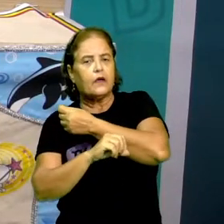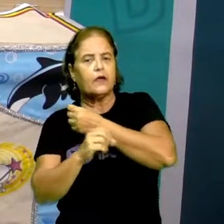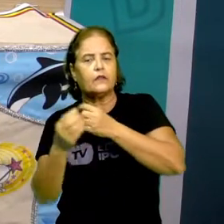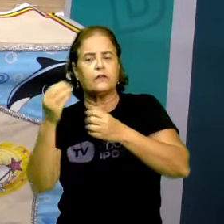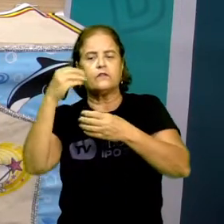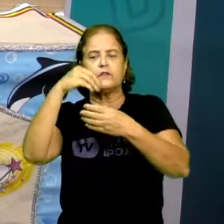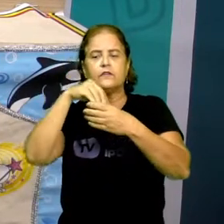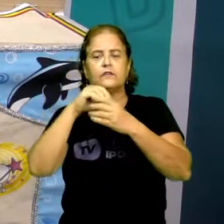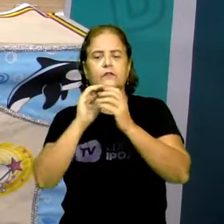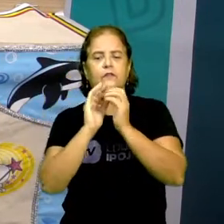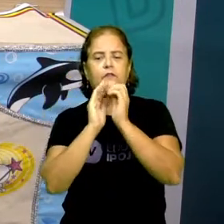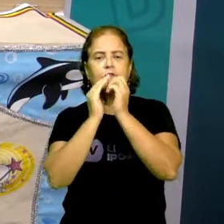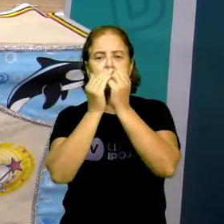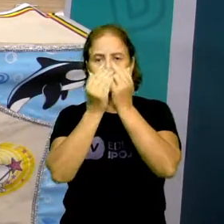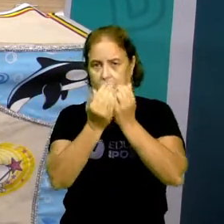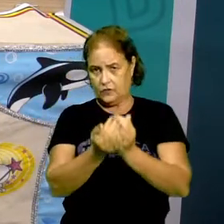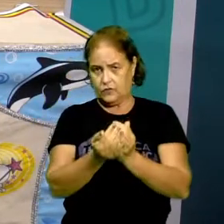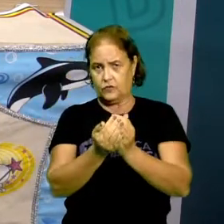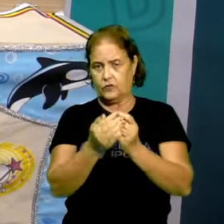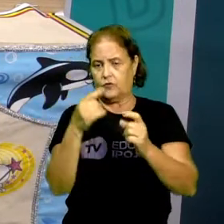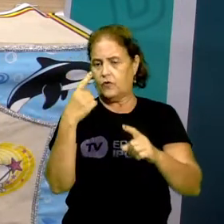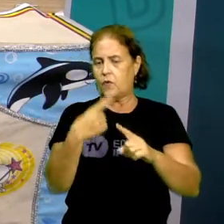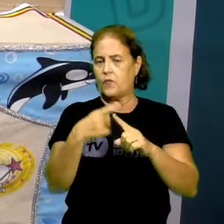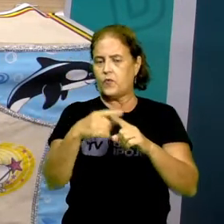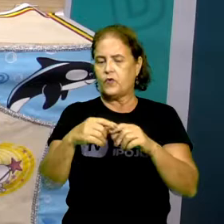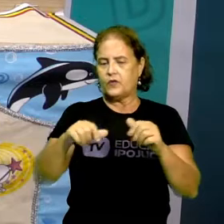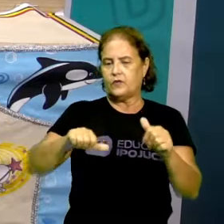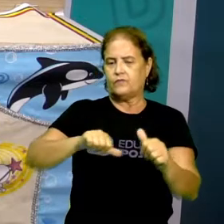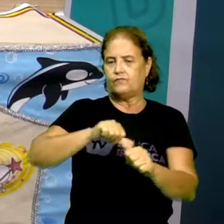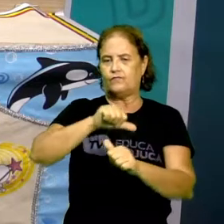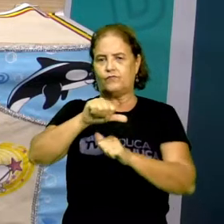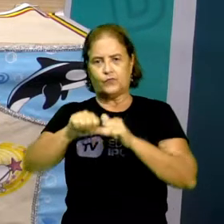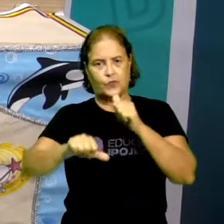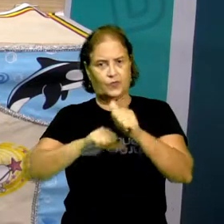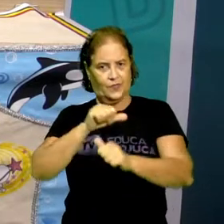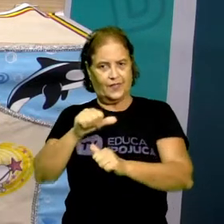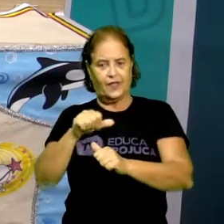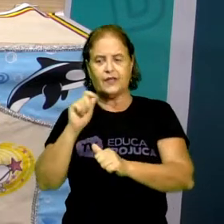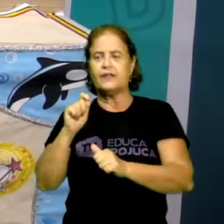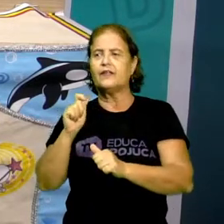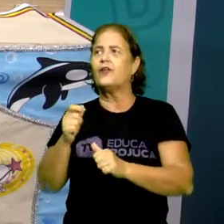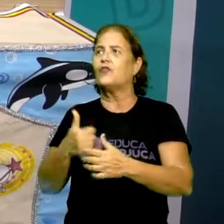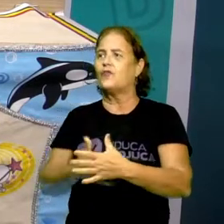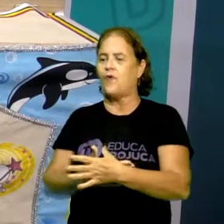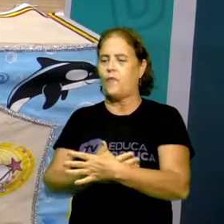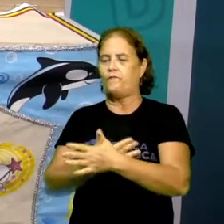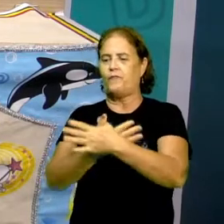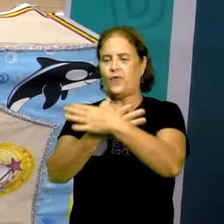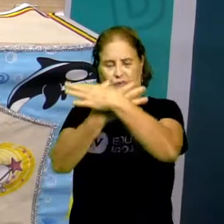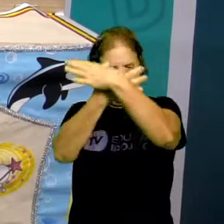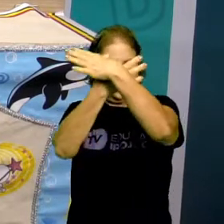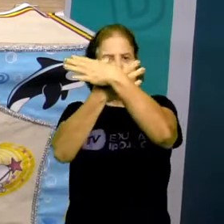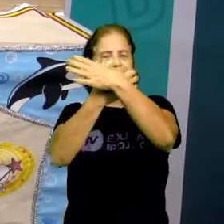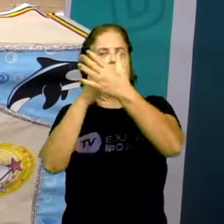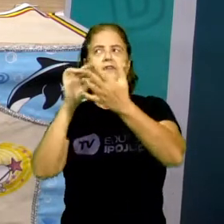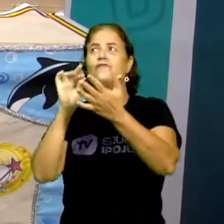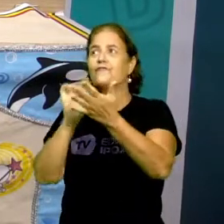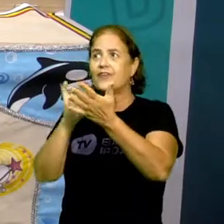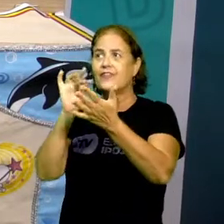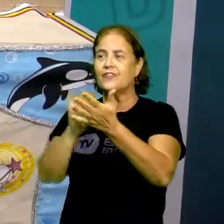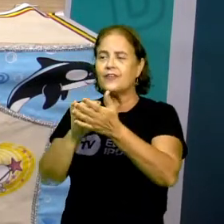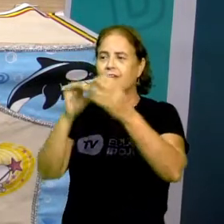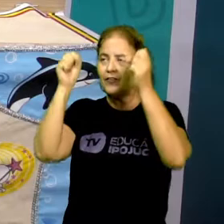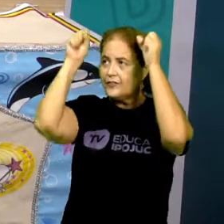casulo justamente porque ela ia se transformar em quê? Numa borboleta! Isso mesmo, leiturinha!